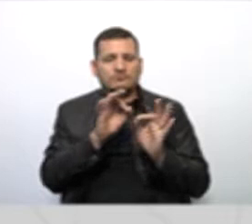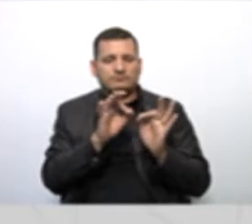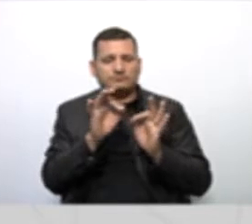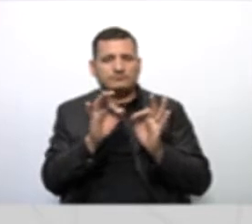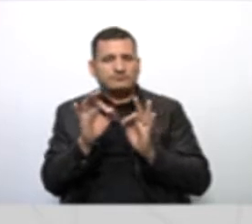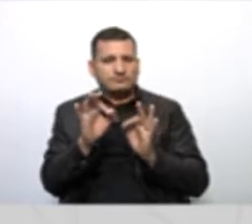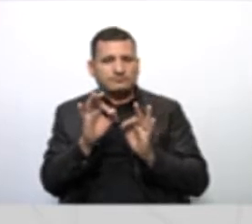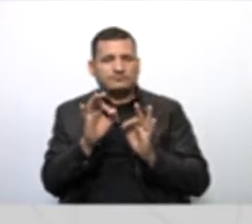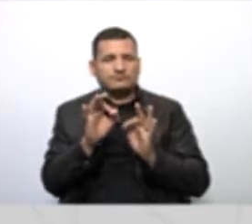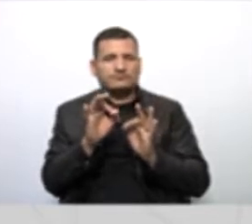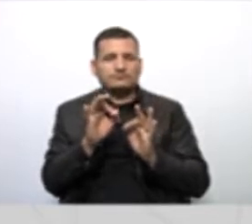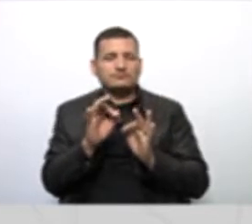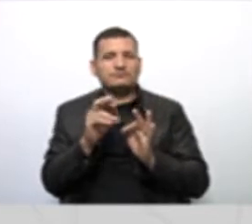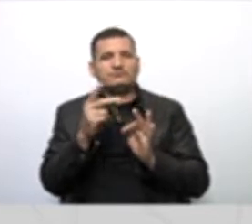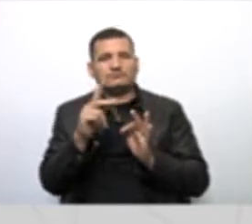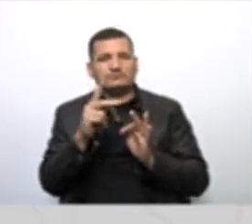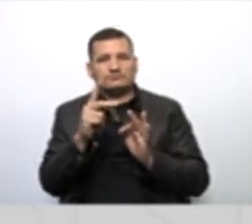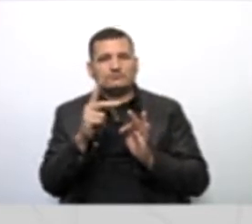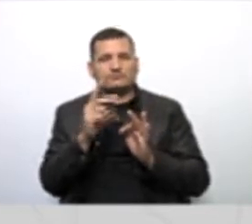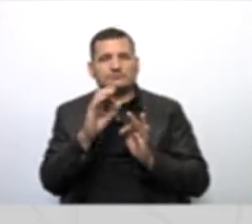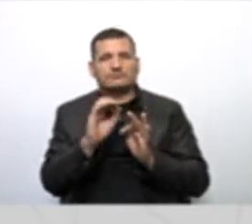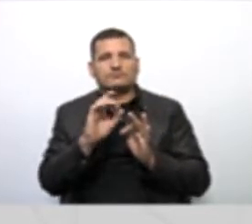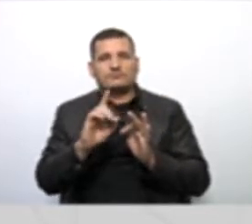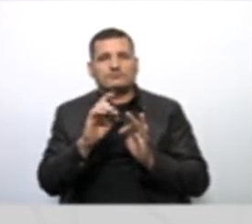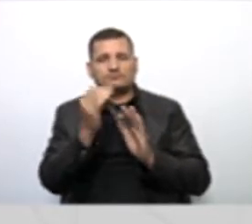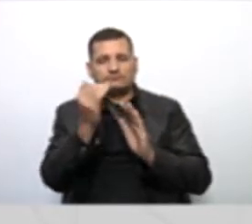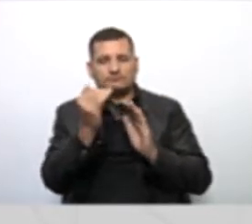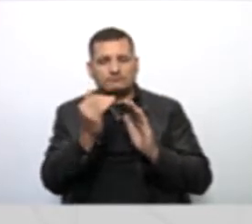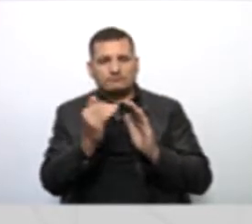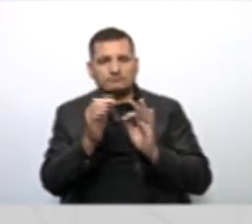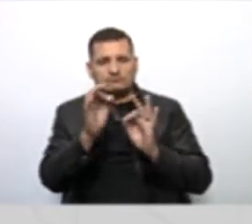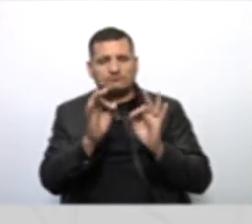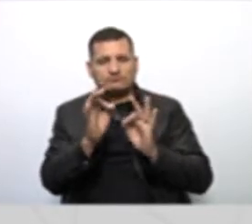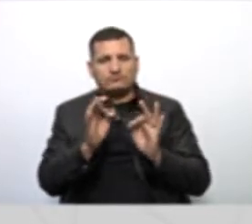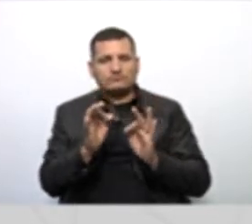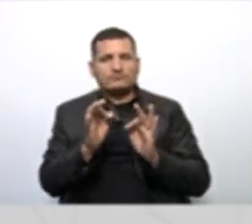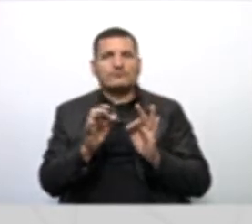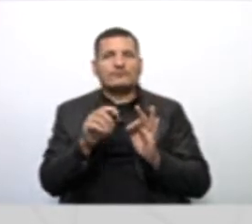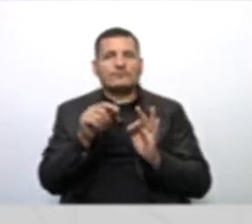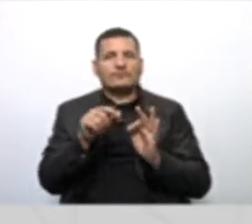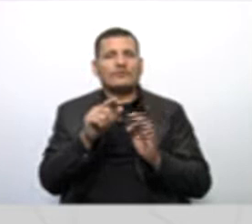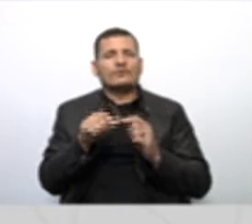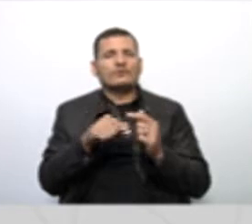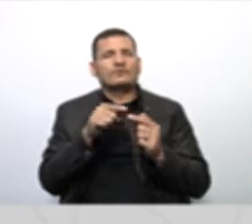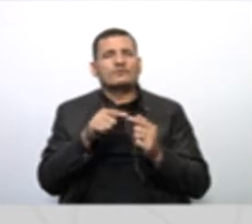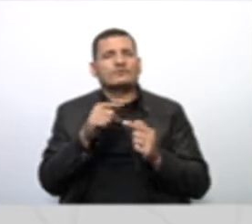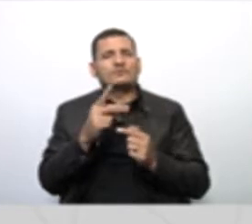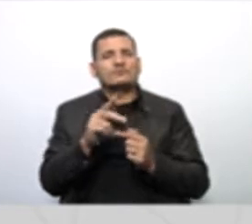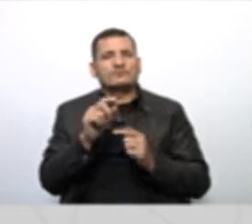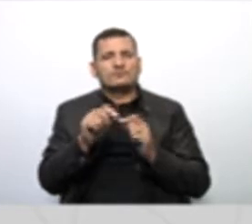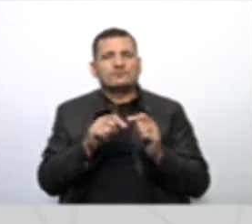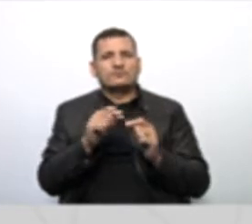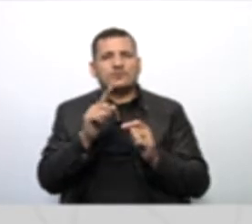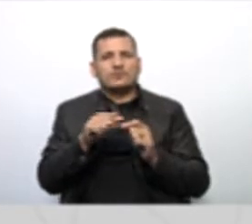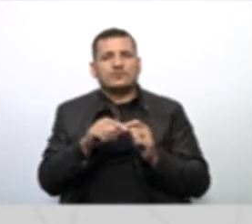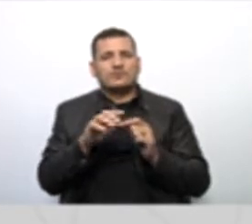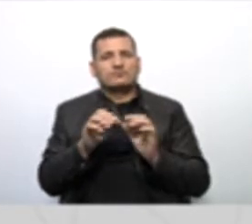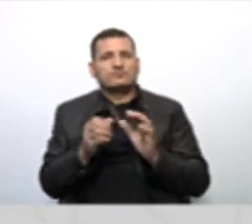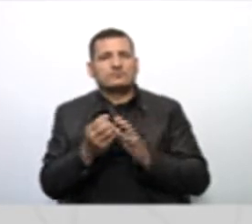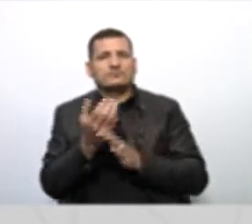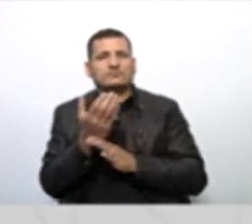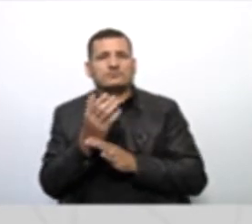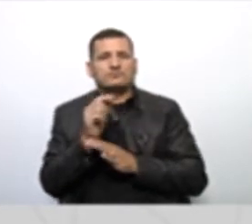seu script lá, né? No seu algoritmo, que o objetivo dele é juntar e criar